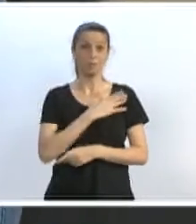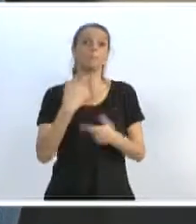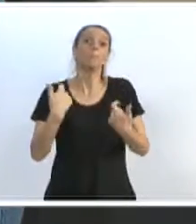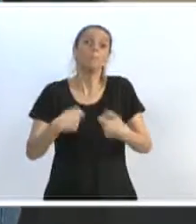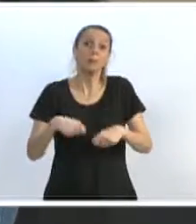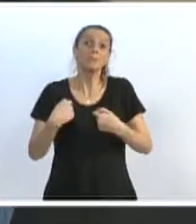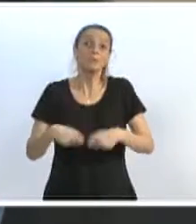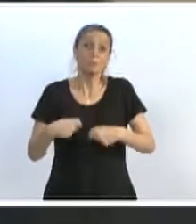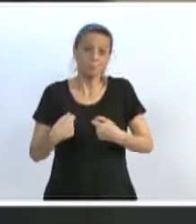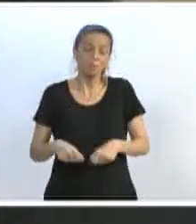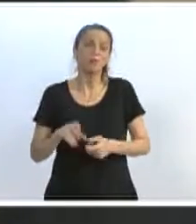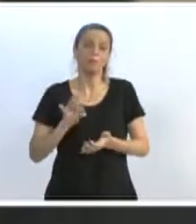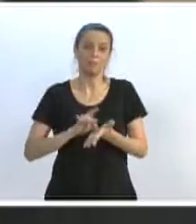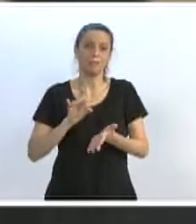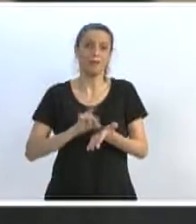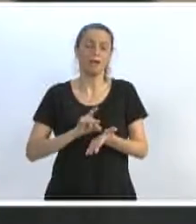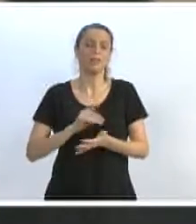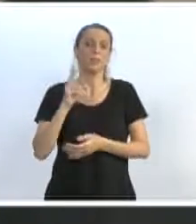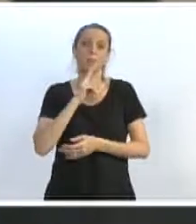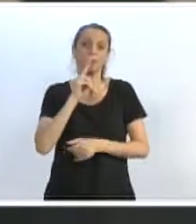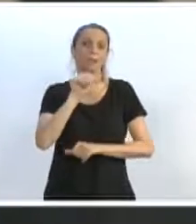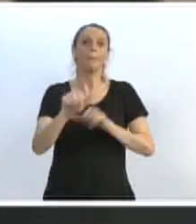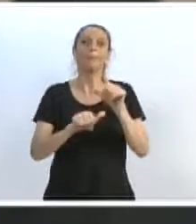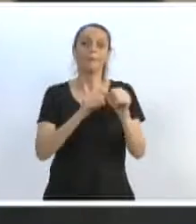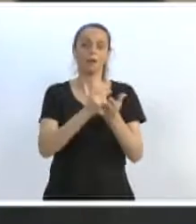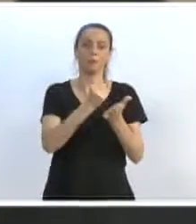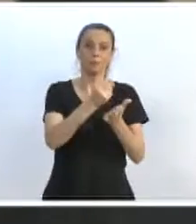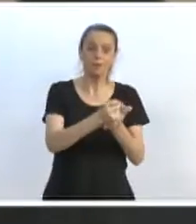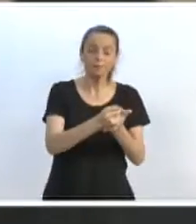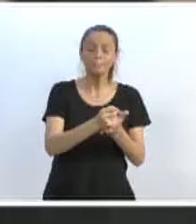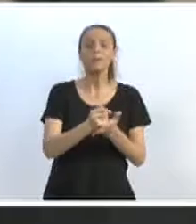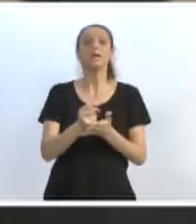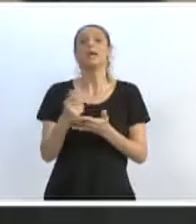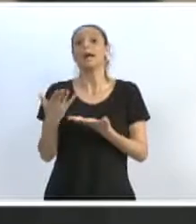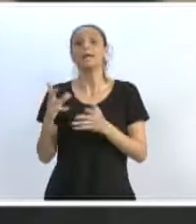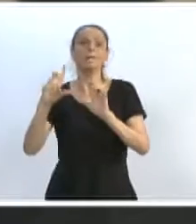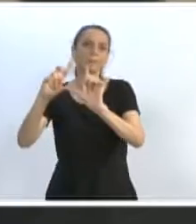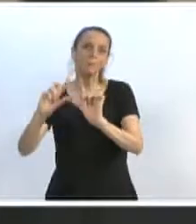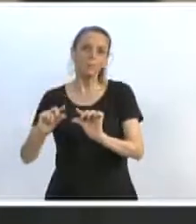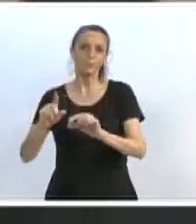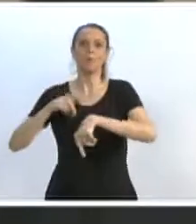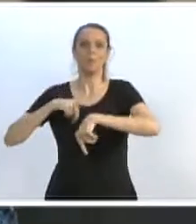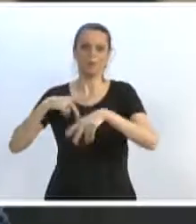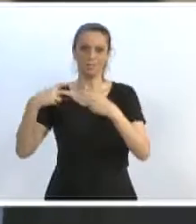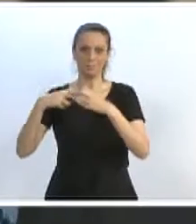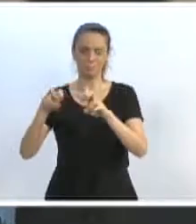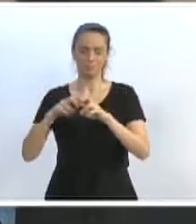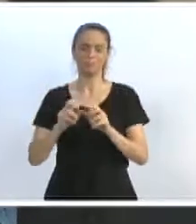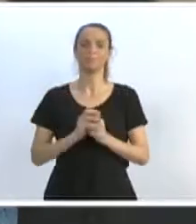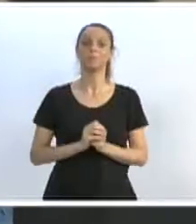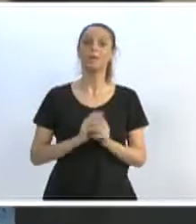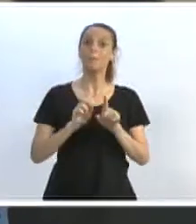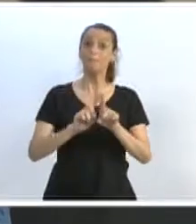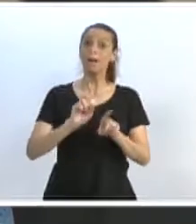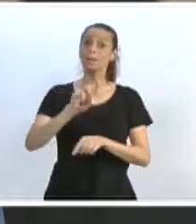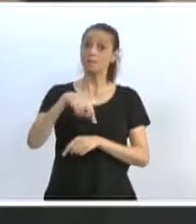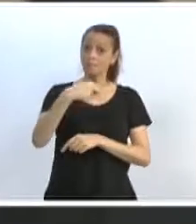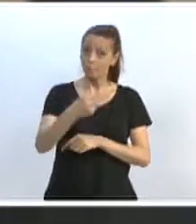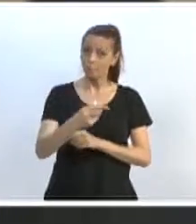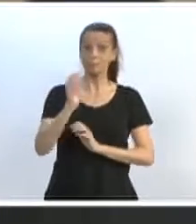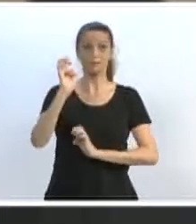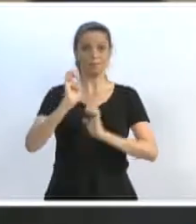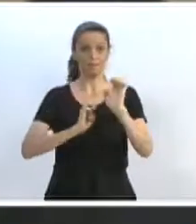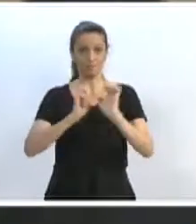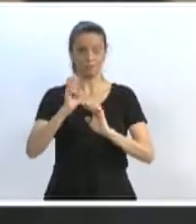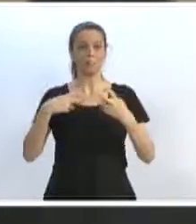várias linhas de ônibus que deixaram de circular por ocasião da intervenção e que após a Blumob passar